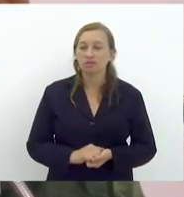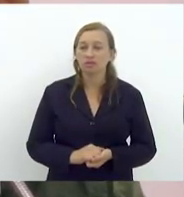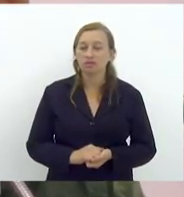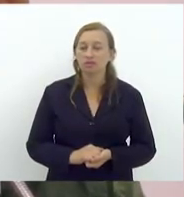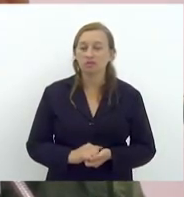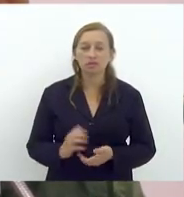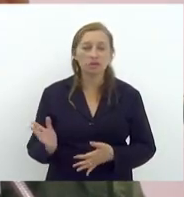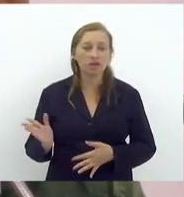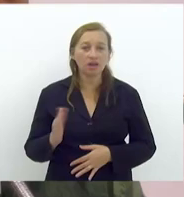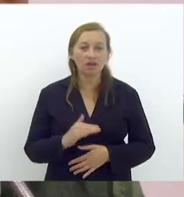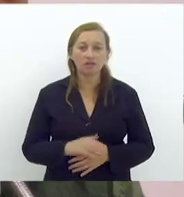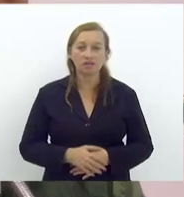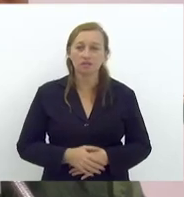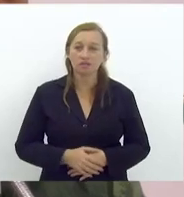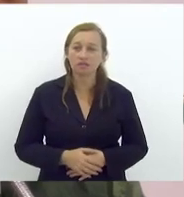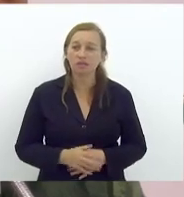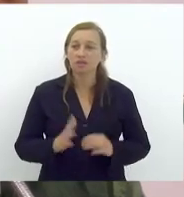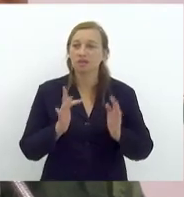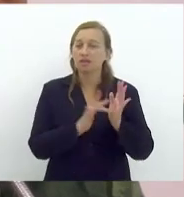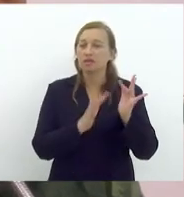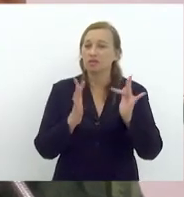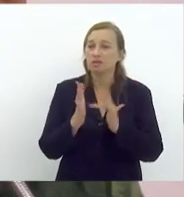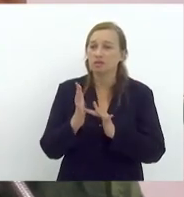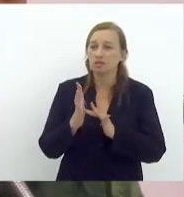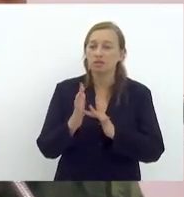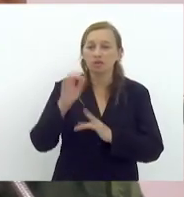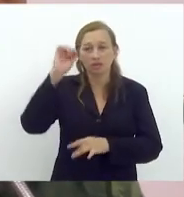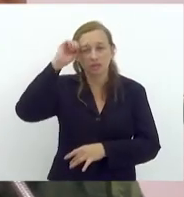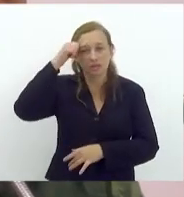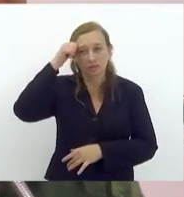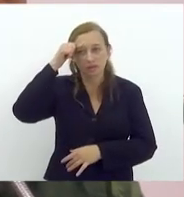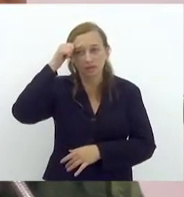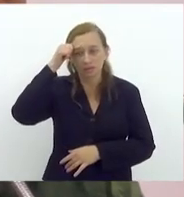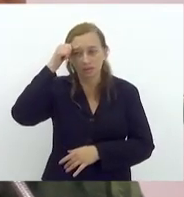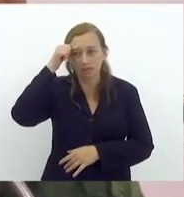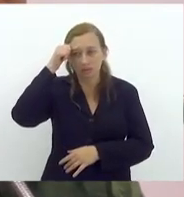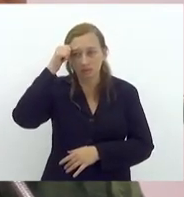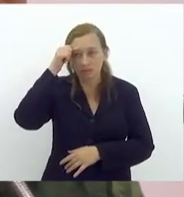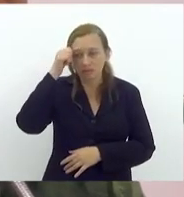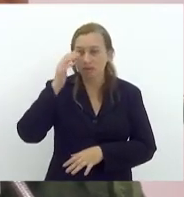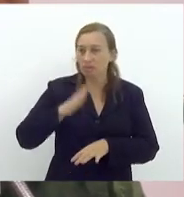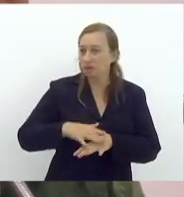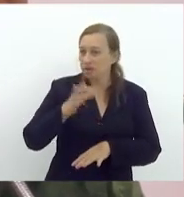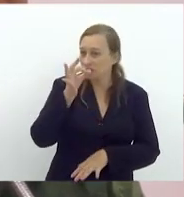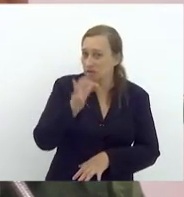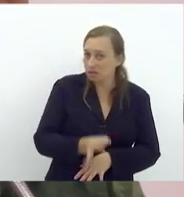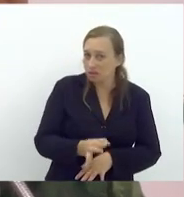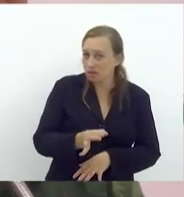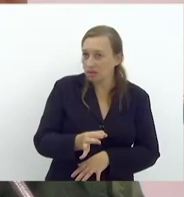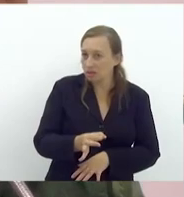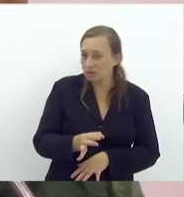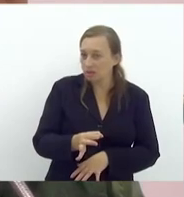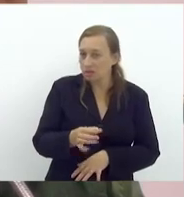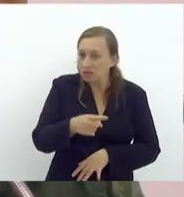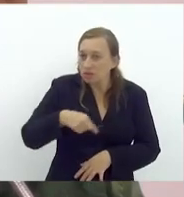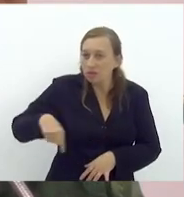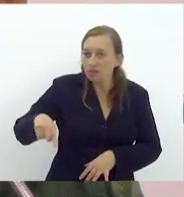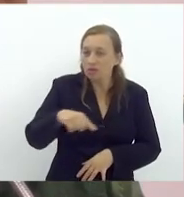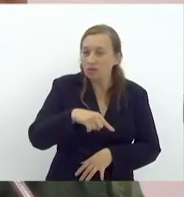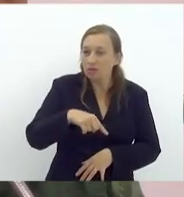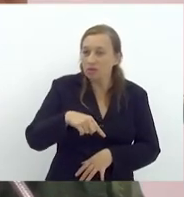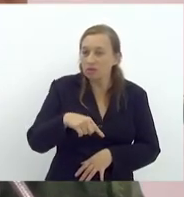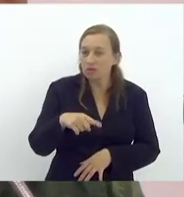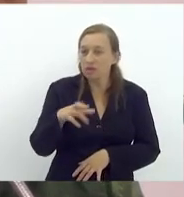vamos nessa Jesus é preto papo reto mais que certo estaria numa roda de rima